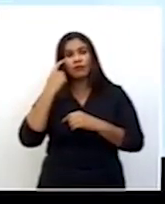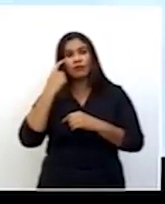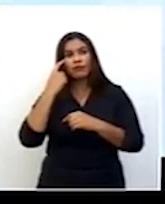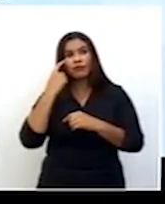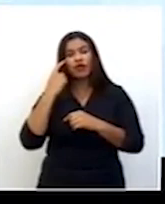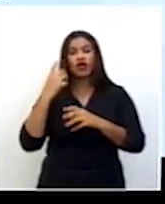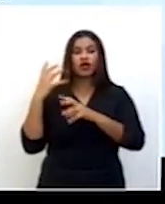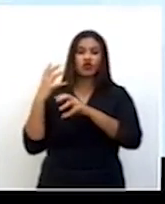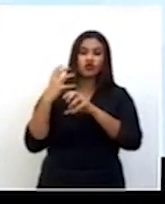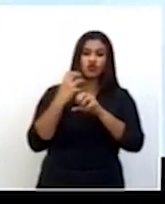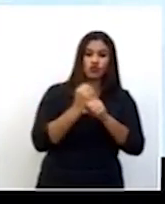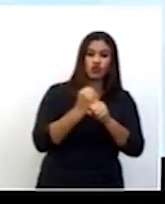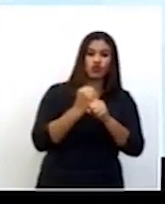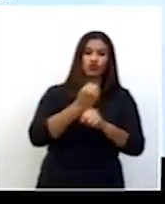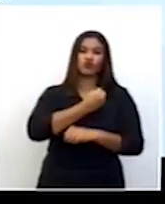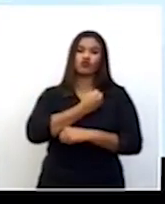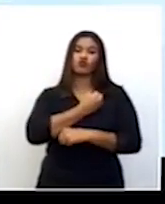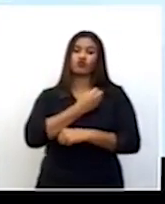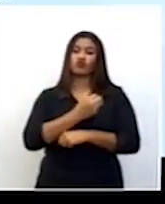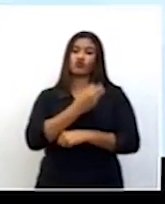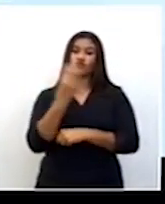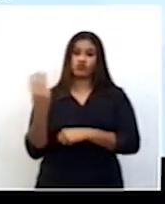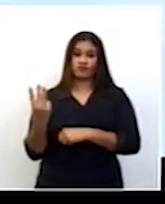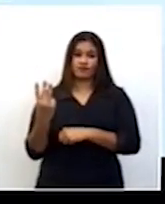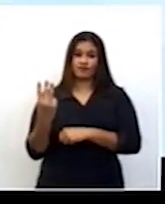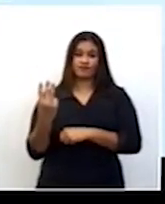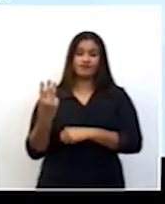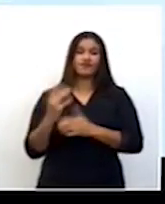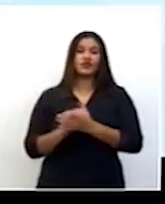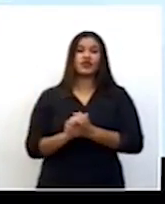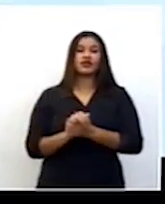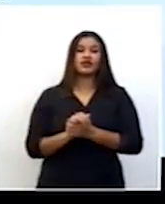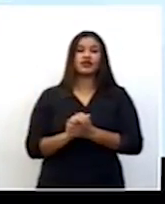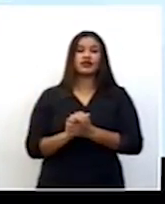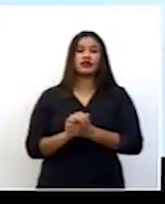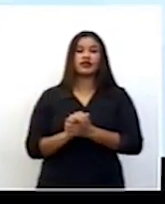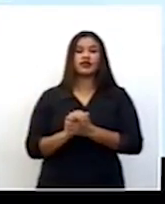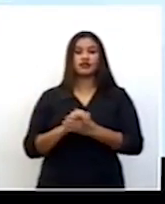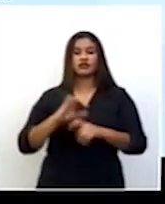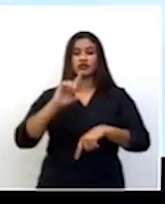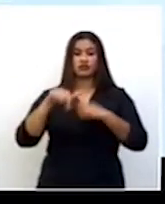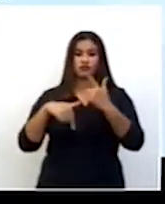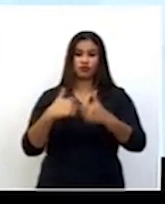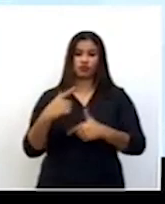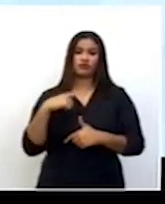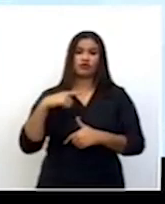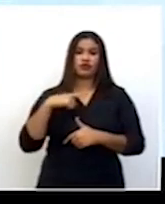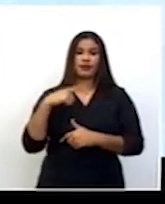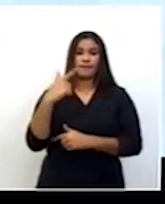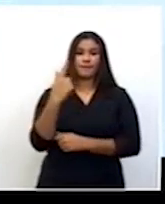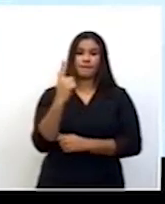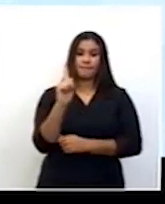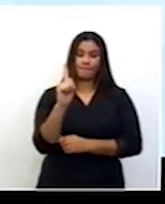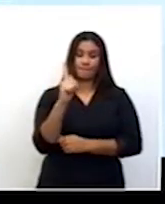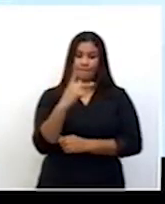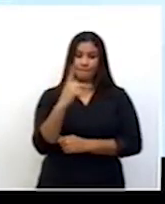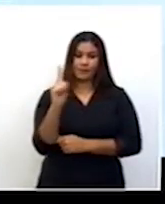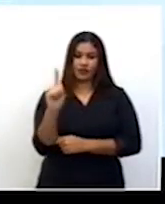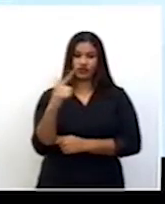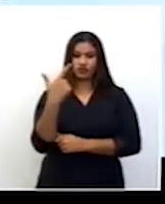3 primeiros termos e esta. Então, aí está esta outra PG, né? Então, a outra PG eu tenho o